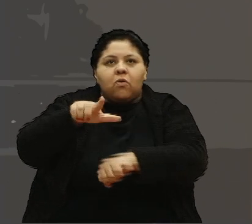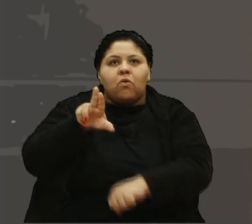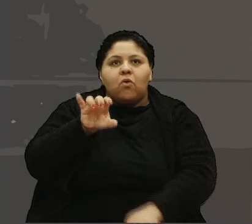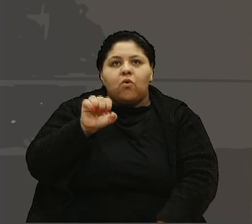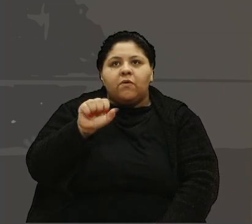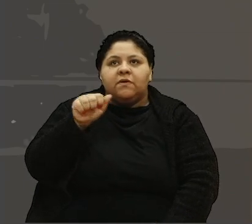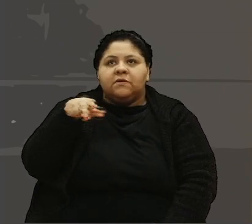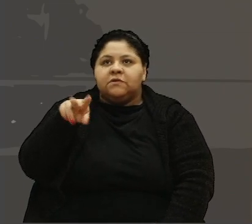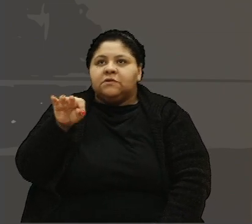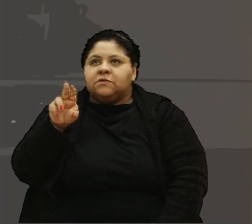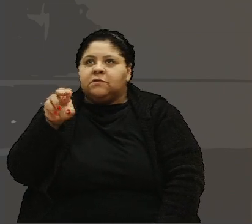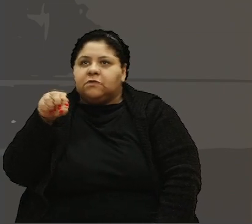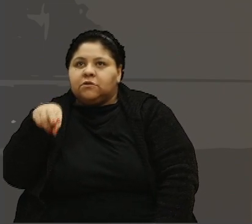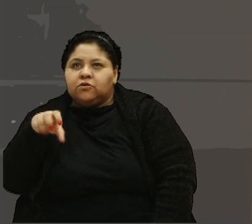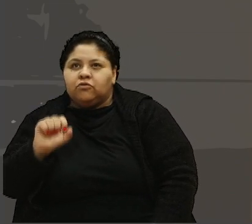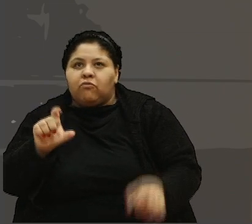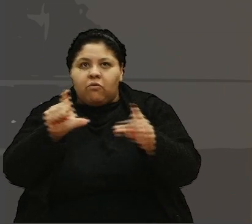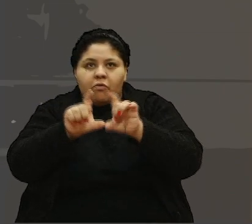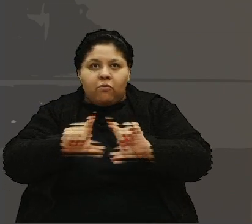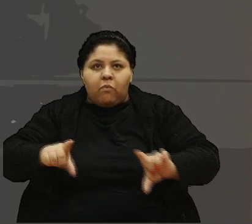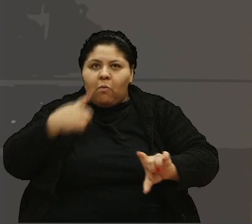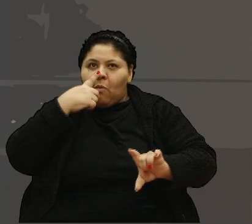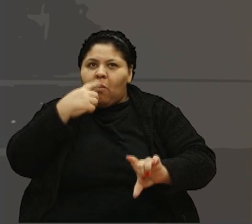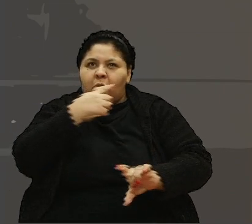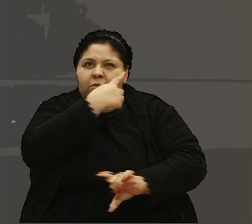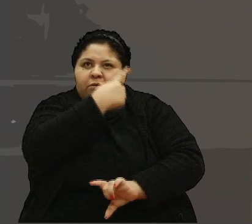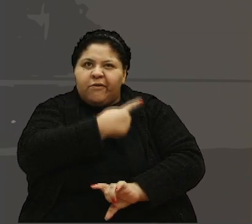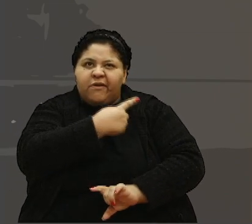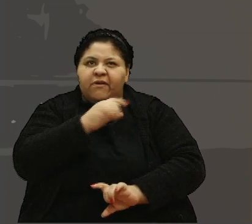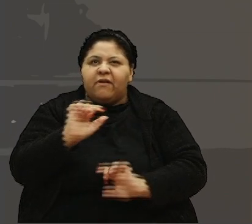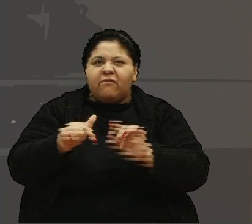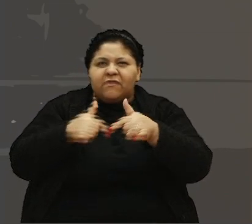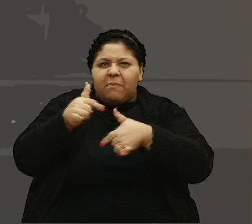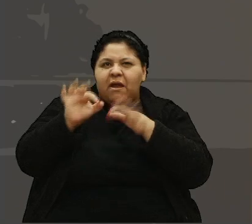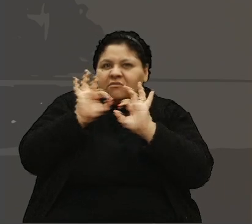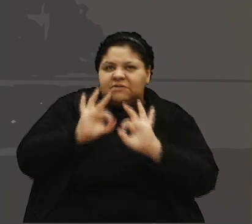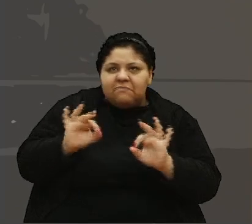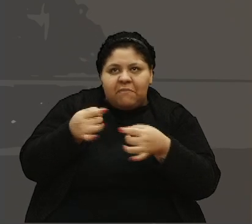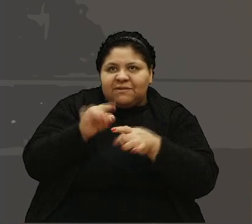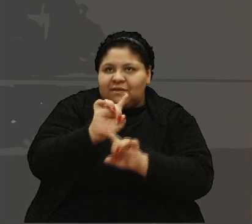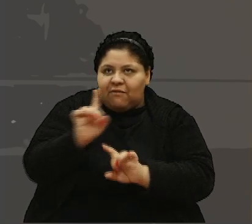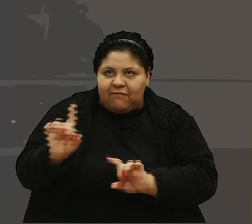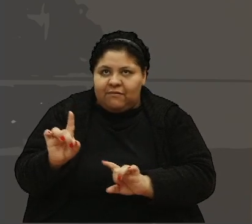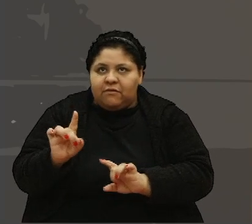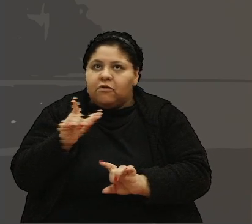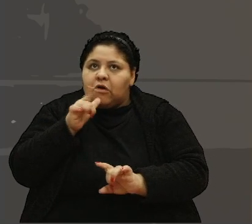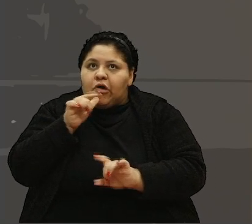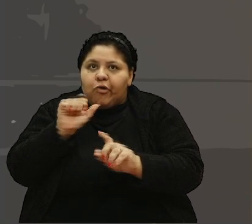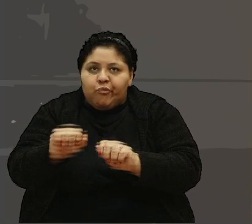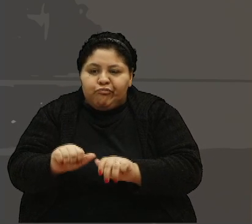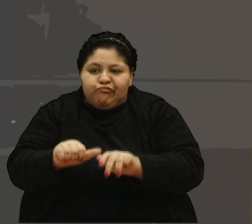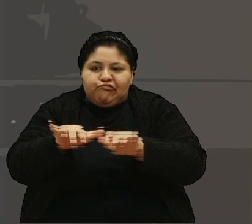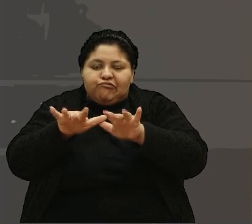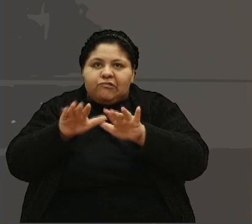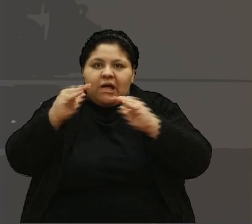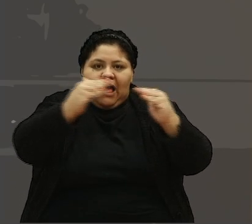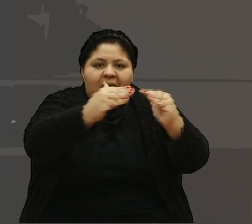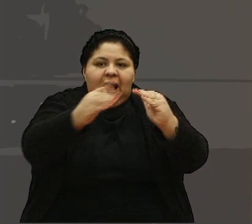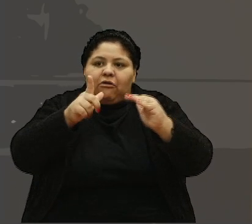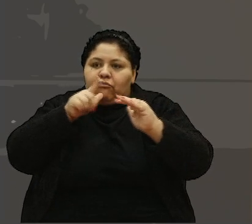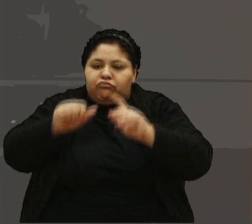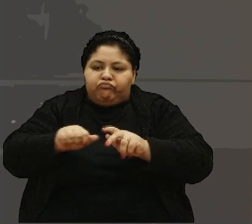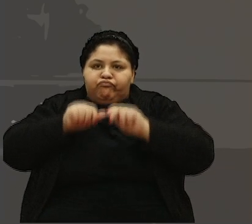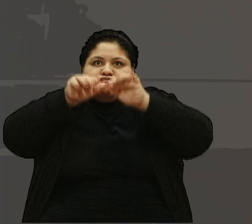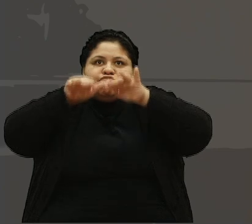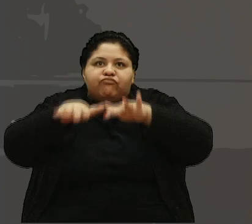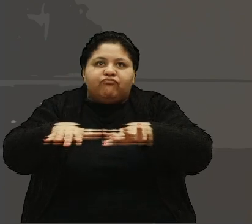lobo. Aí, só para vocês terem uma observação, muitas vezes parece um trabalho simples, mas não. Alagava residências, porque lá em